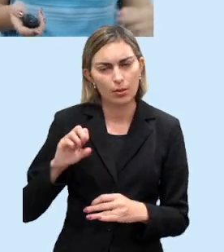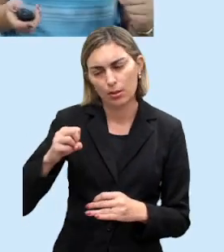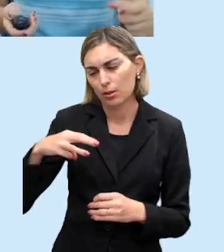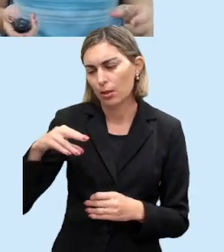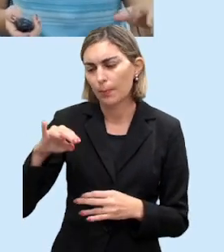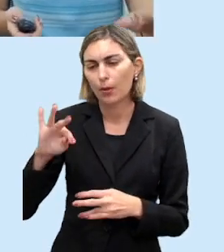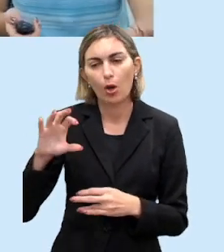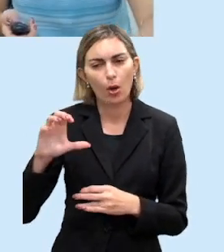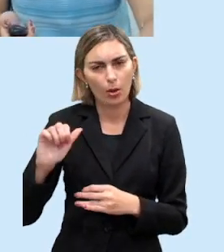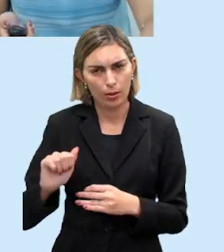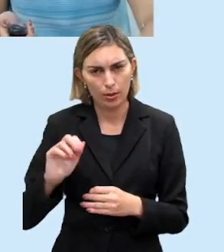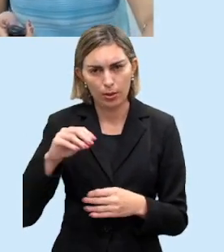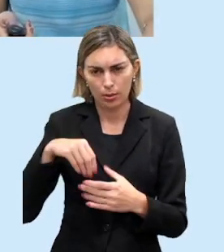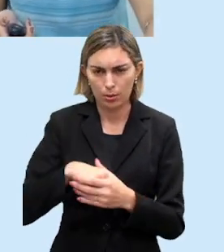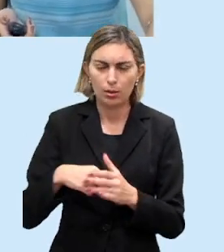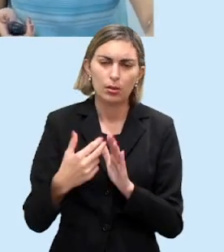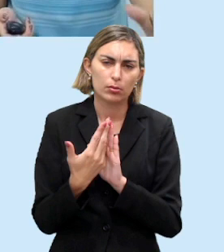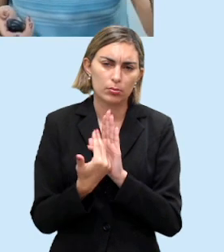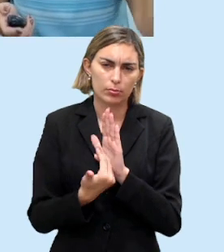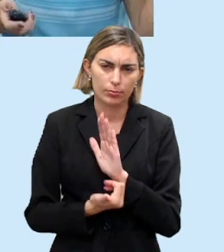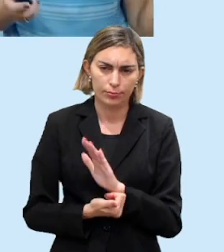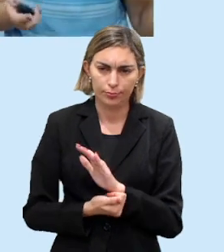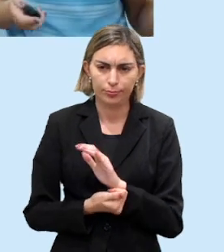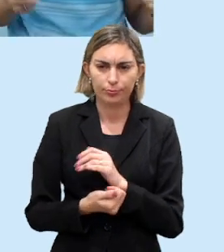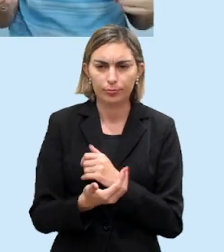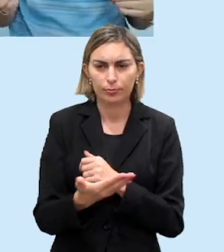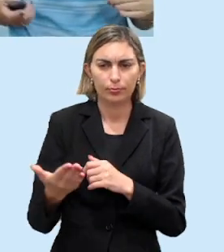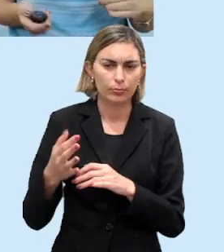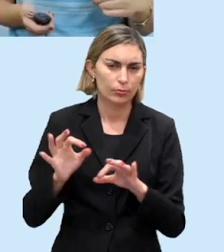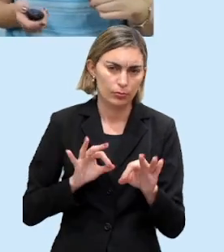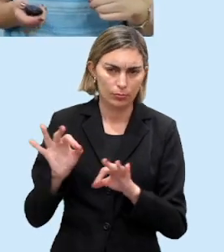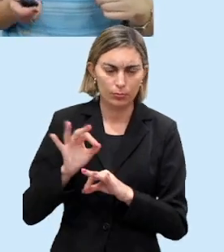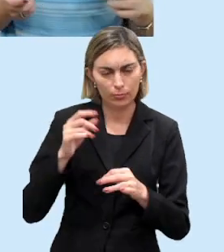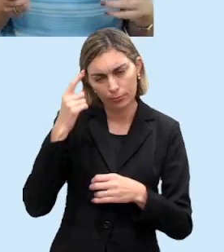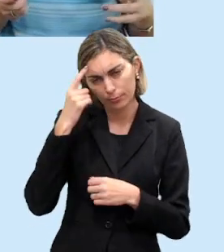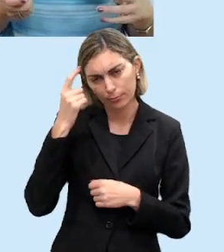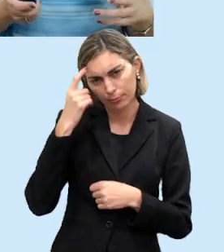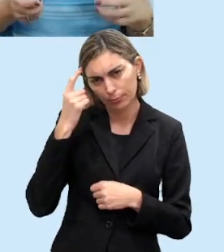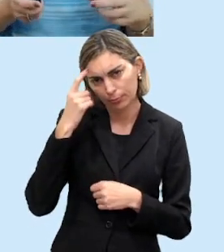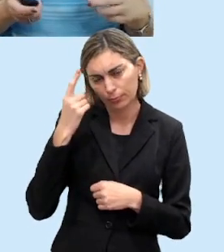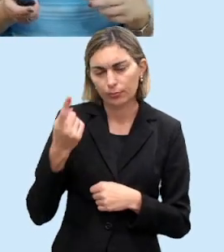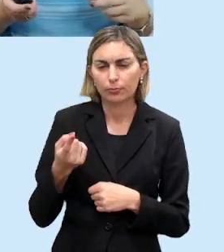dentro do design. Essa construção lógica